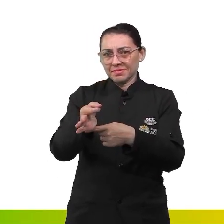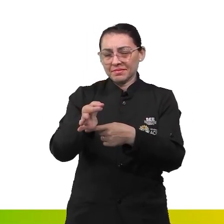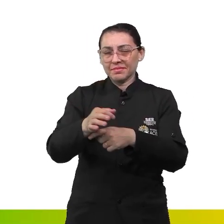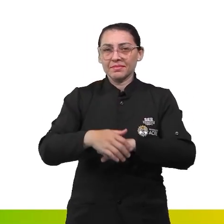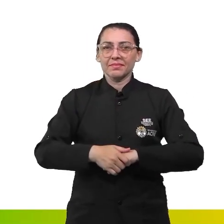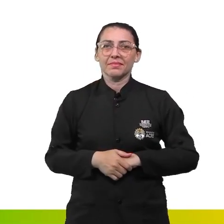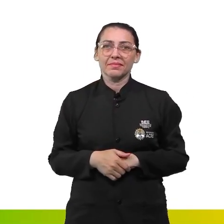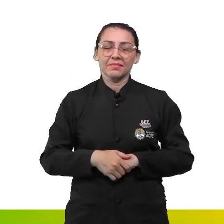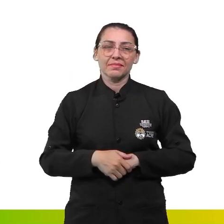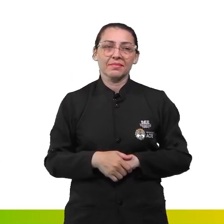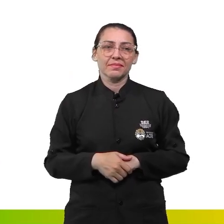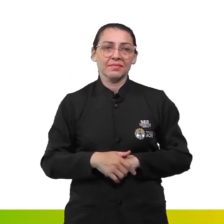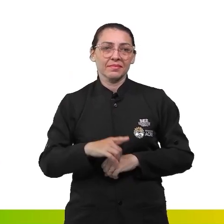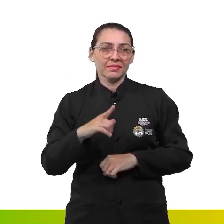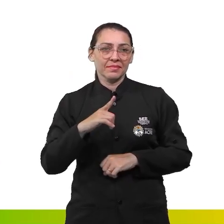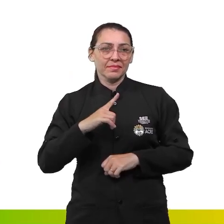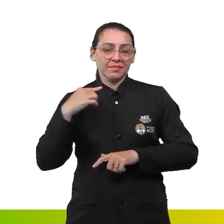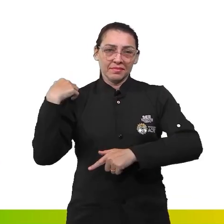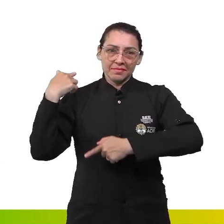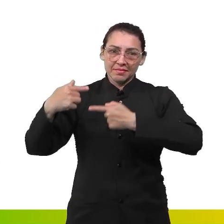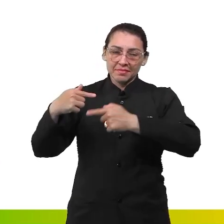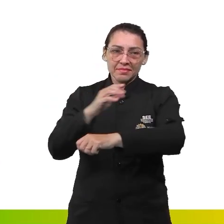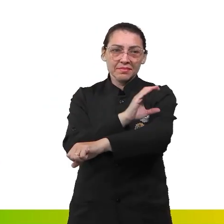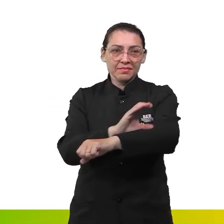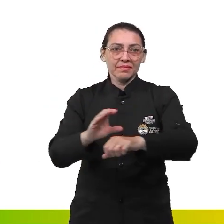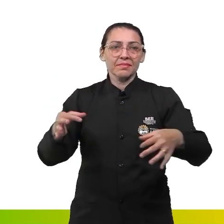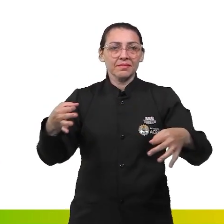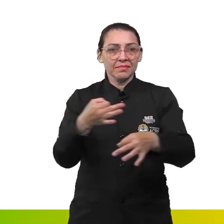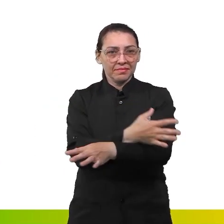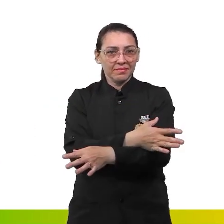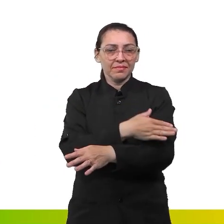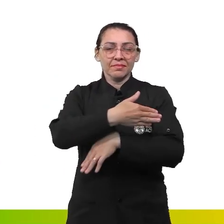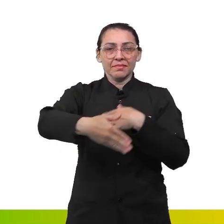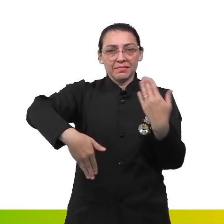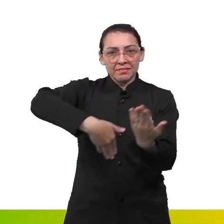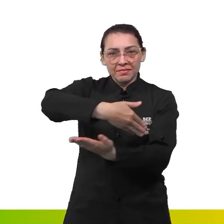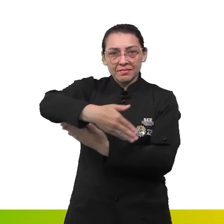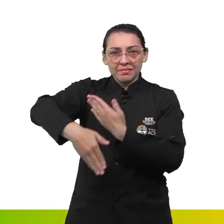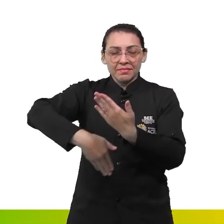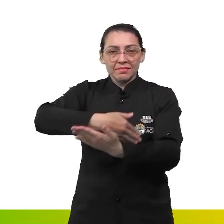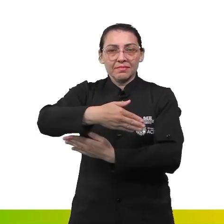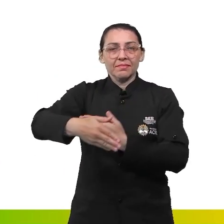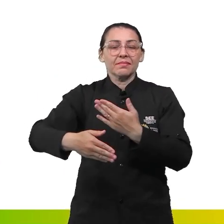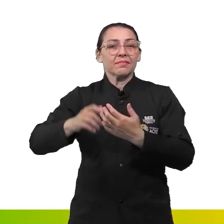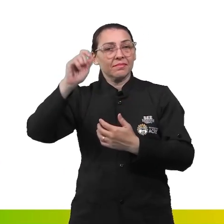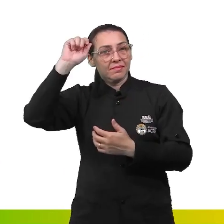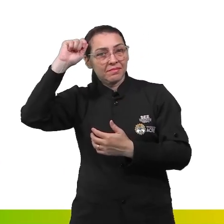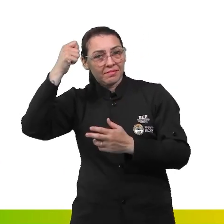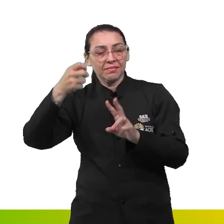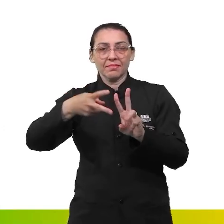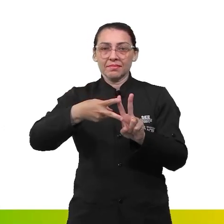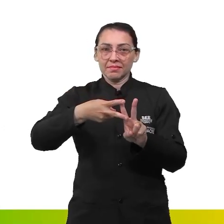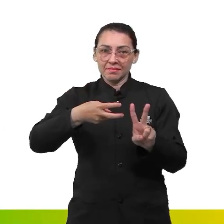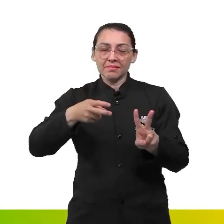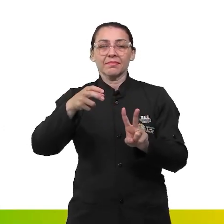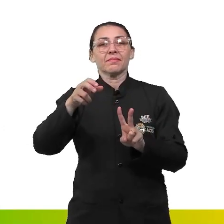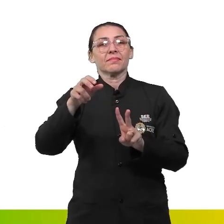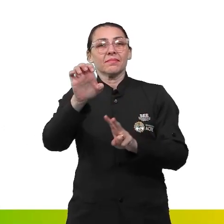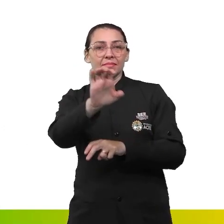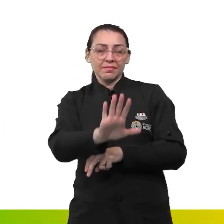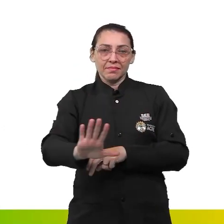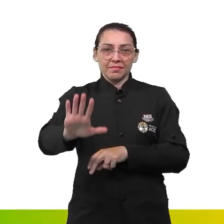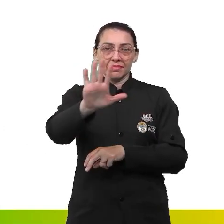correta. Então, nós temos uma herança cultural formada pela interação entre matrizes indígenas, africanas e